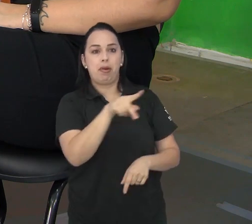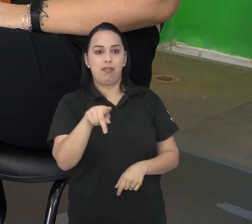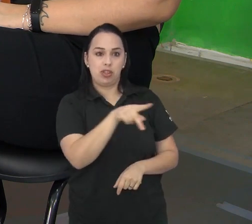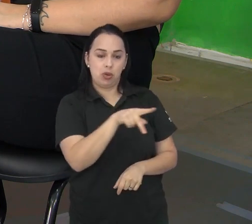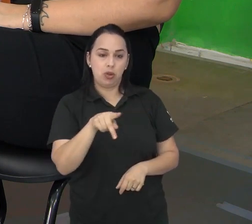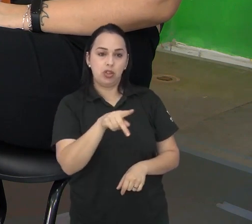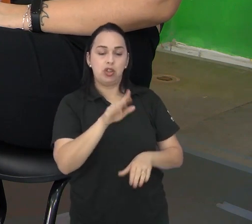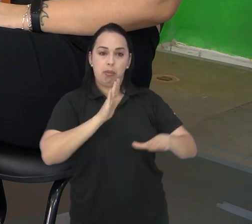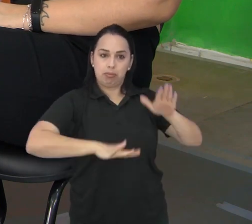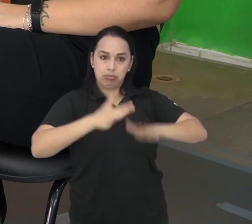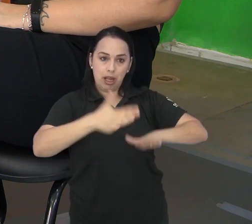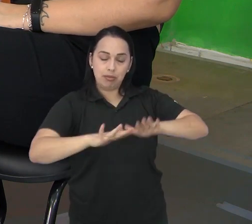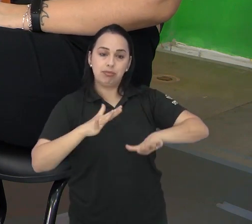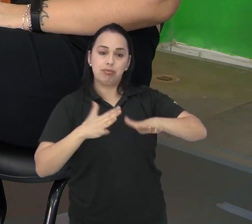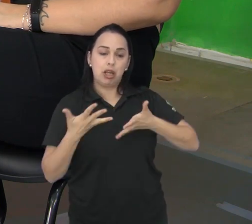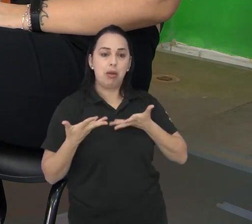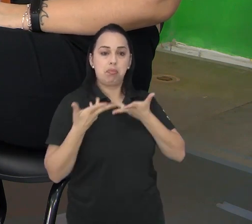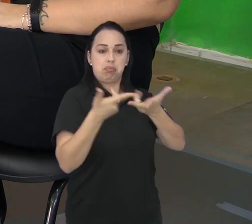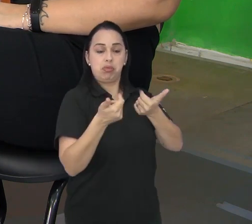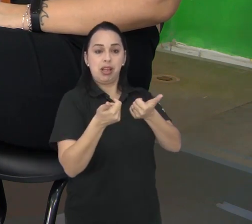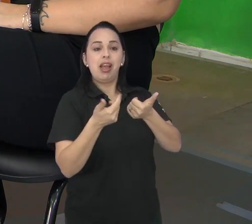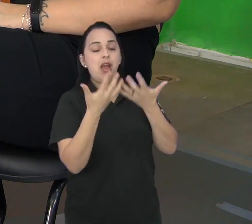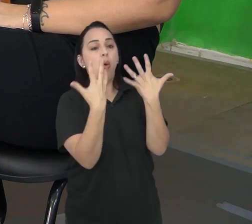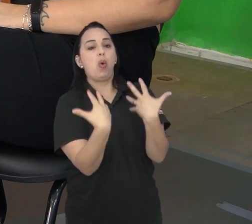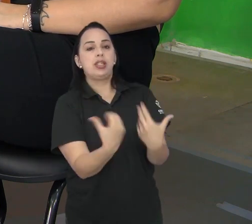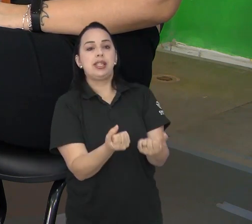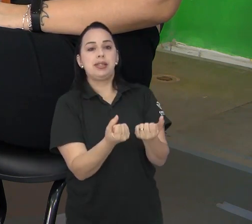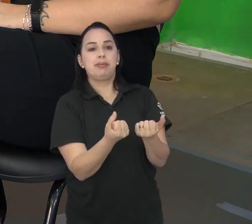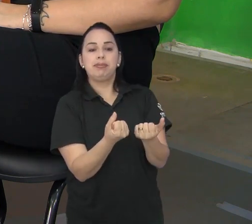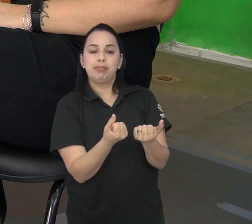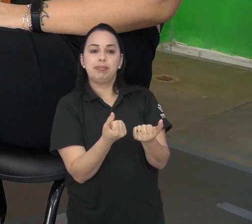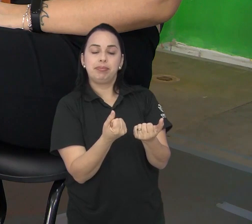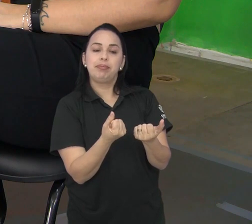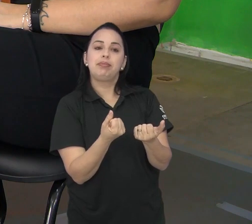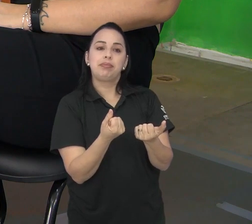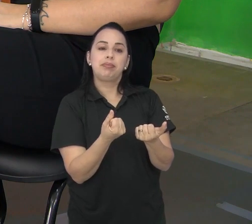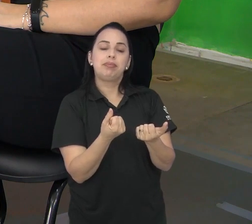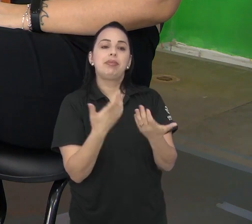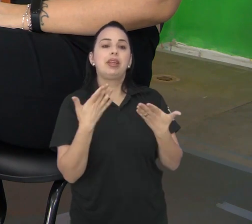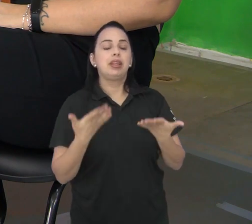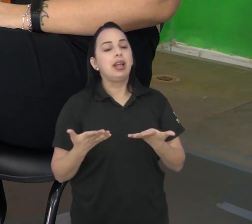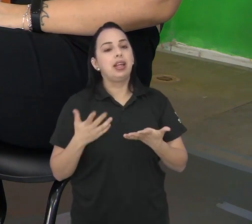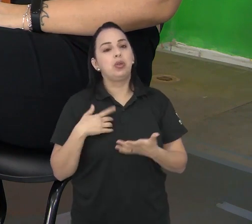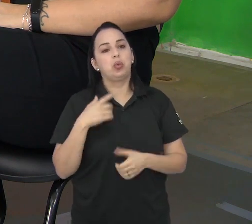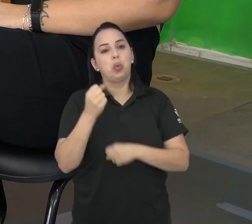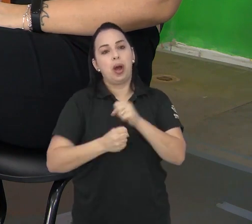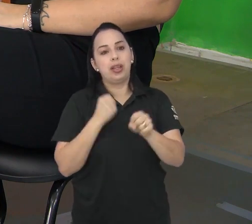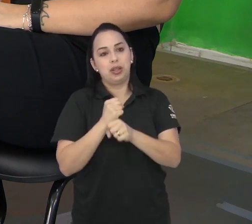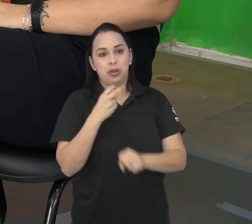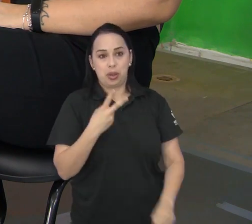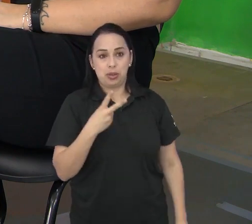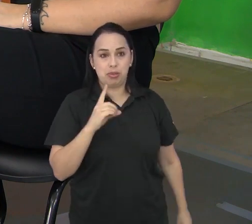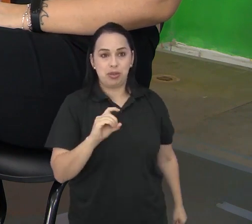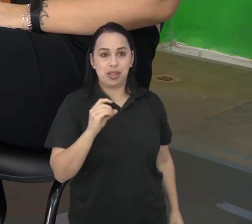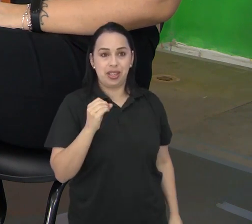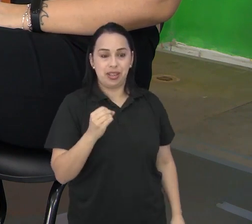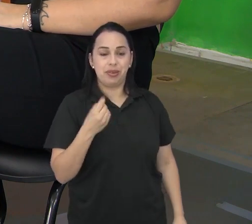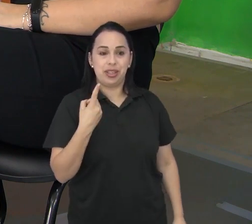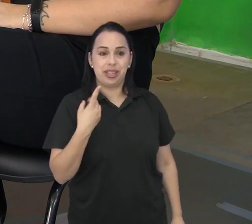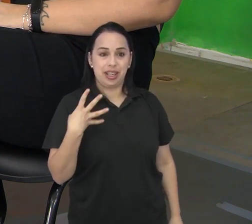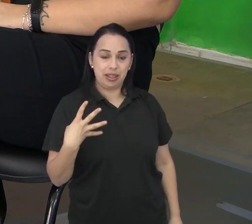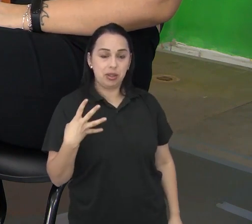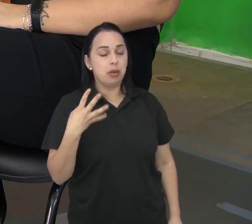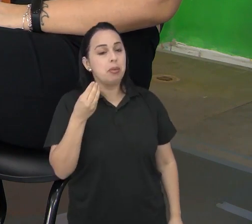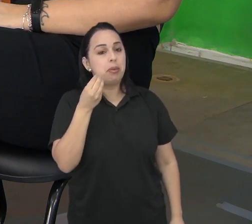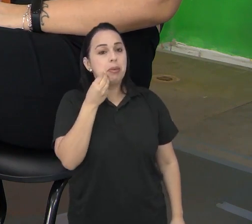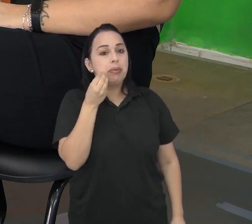de percussão, e eu assumi essas vagas. E aí em 2014